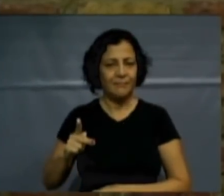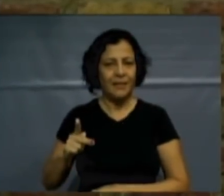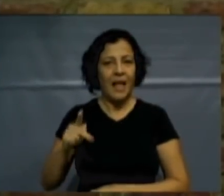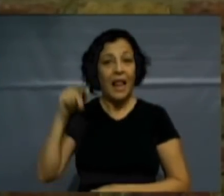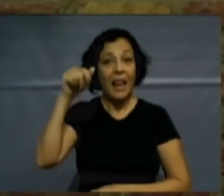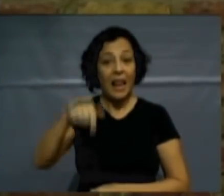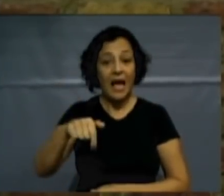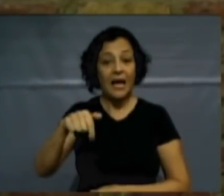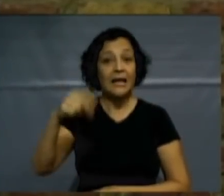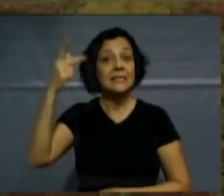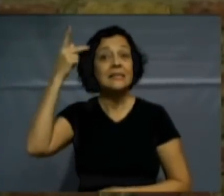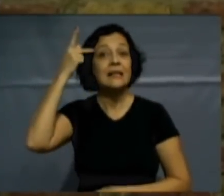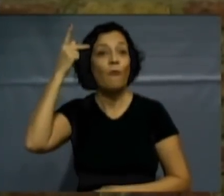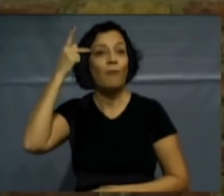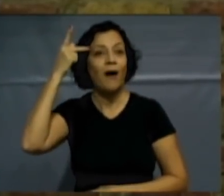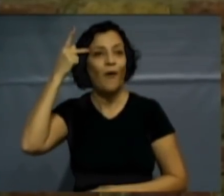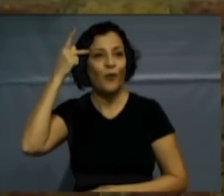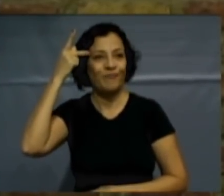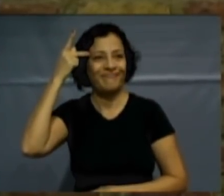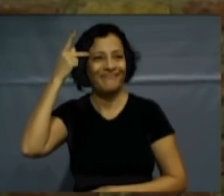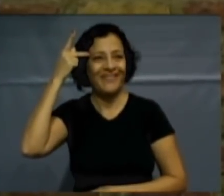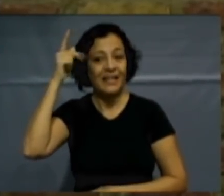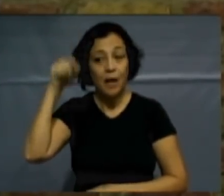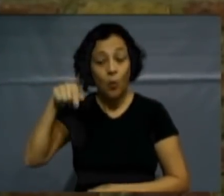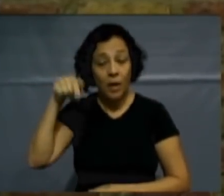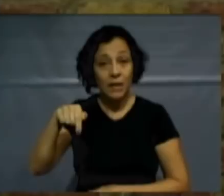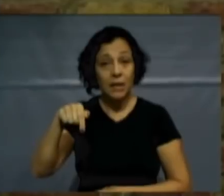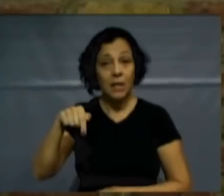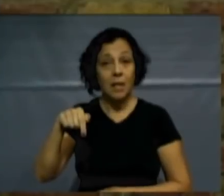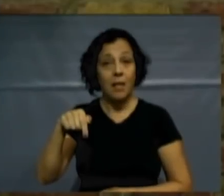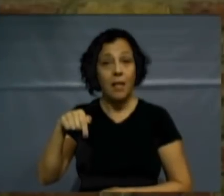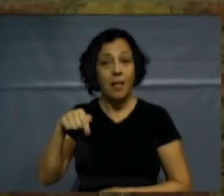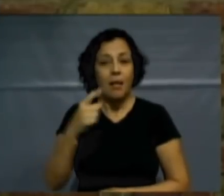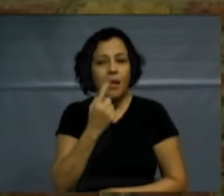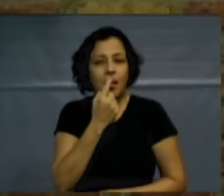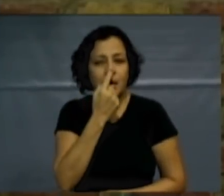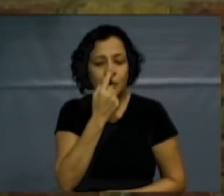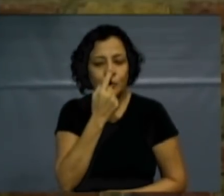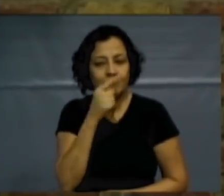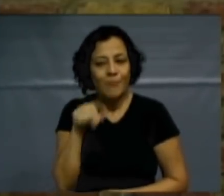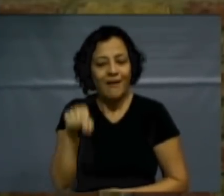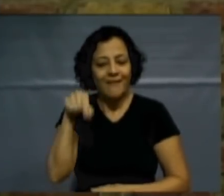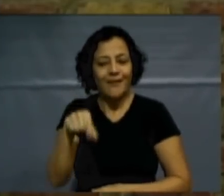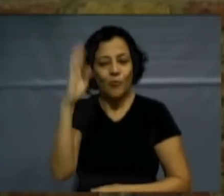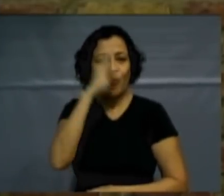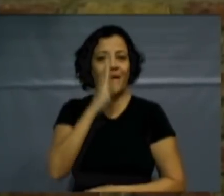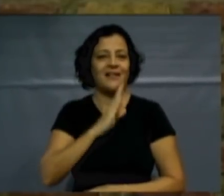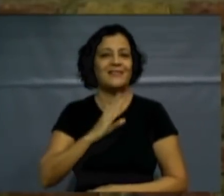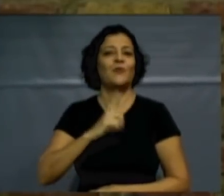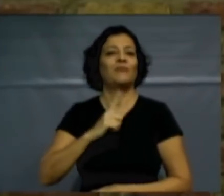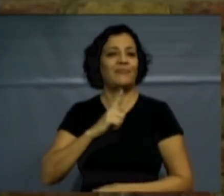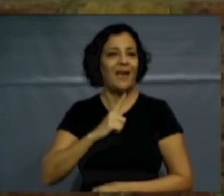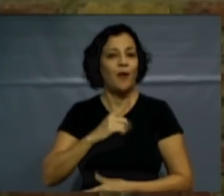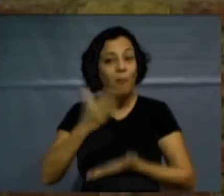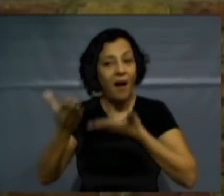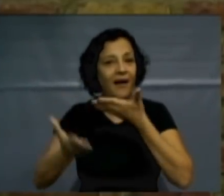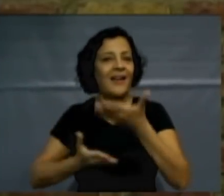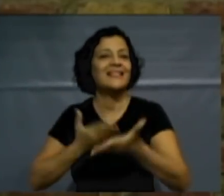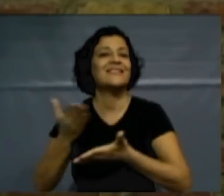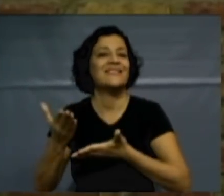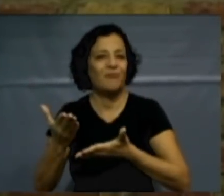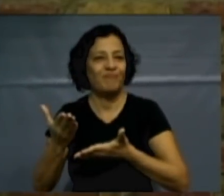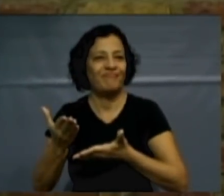ligação íntima que Emmanuel tem. Então, saiu agora, né,